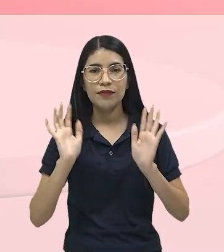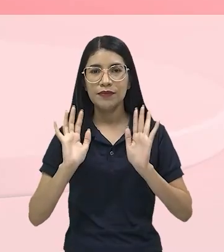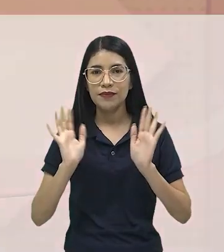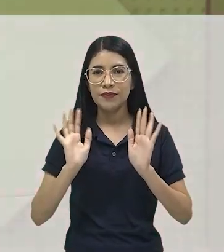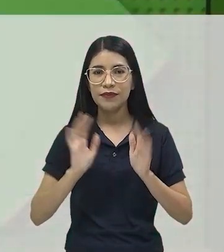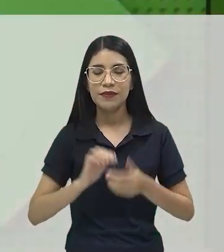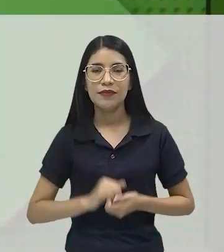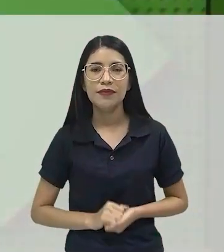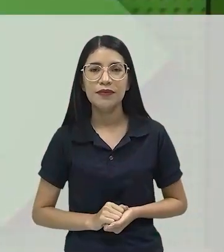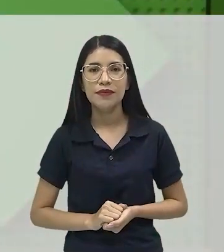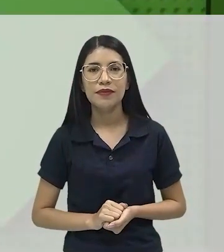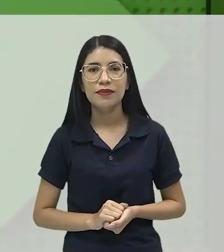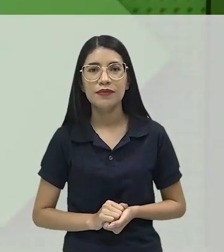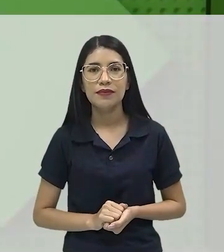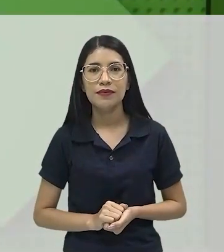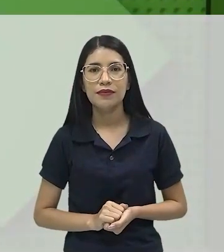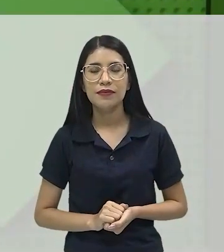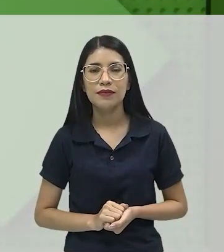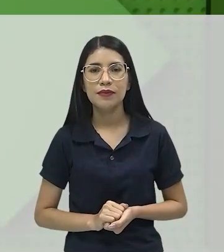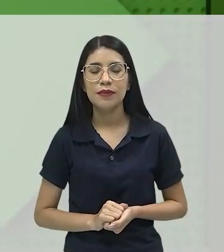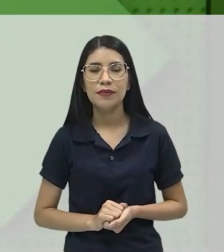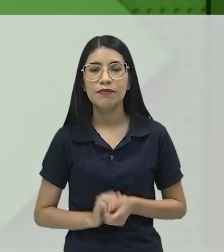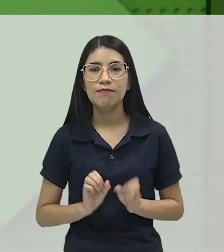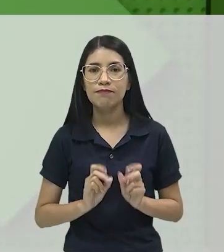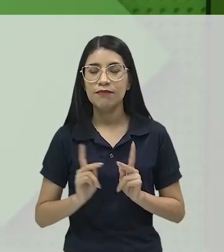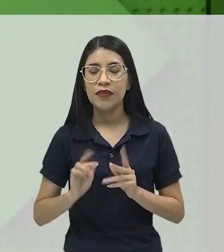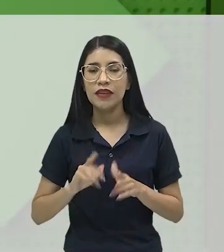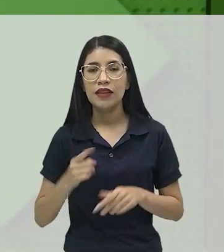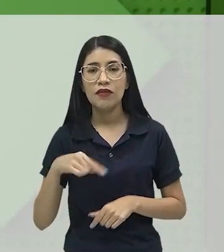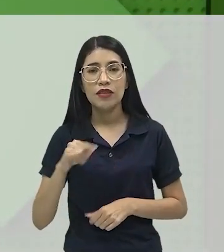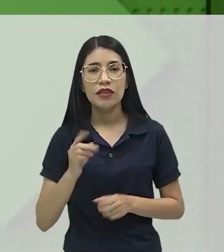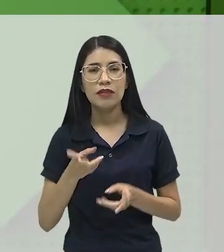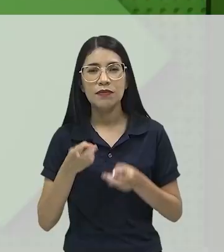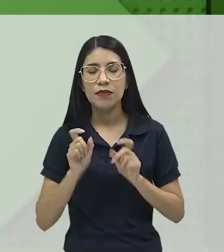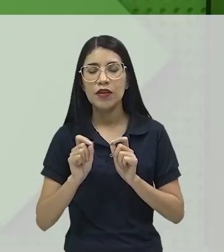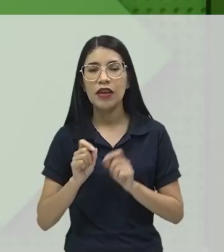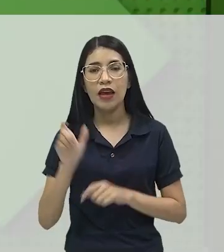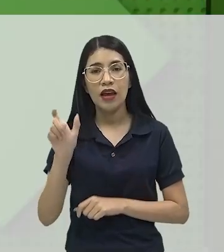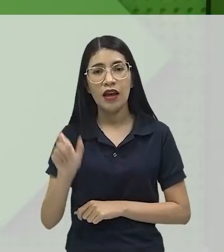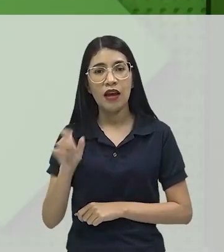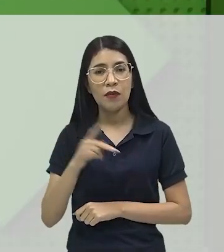tchau. Muito bem, então vocês viram aí que a professora Yara